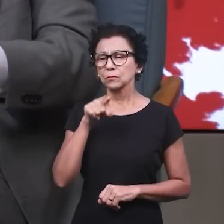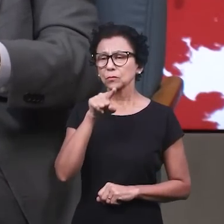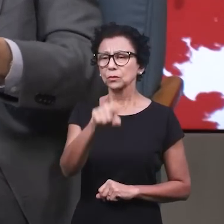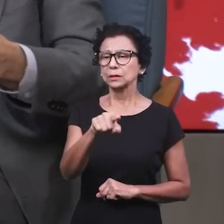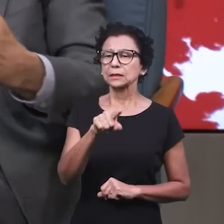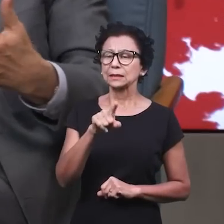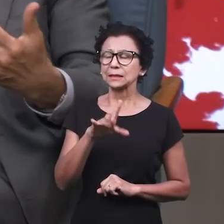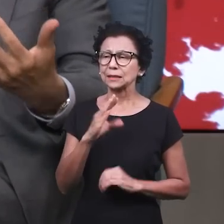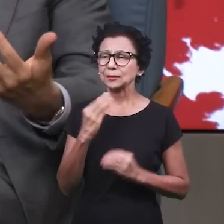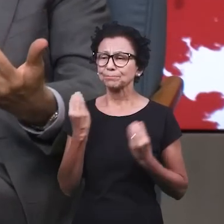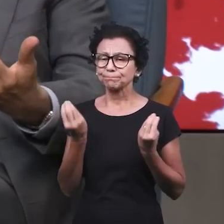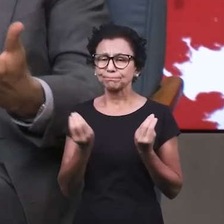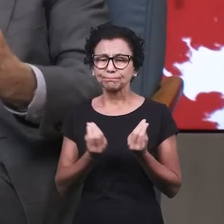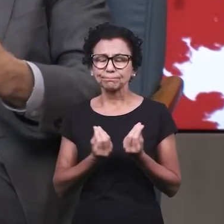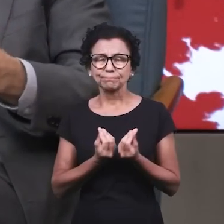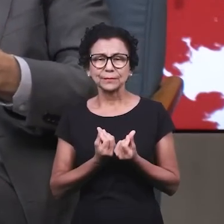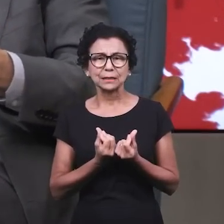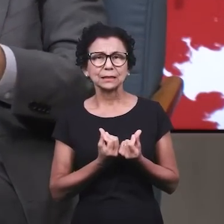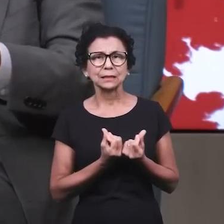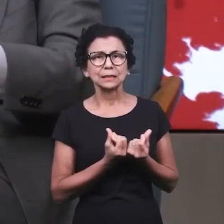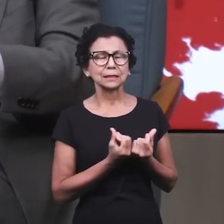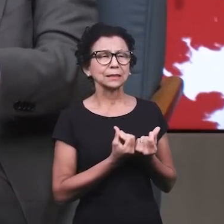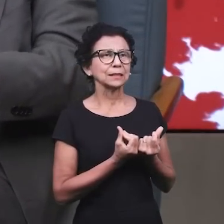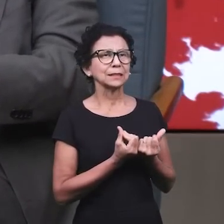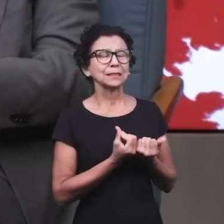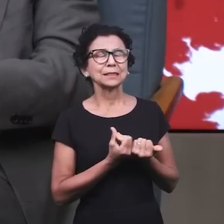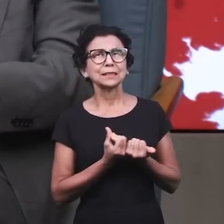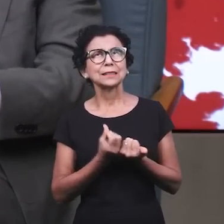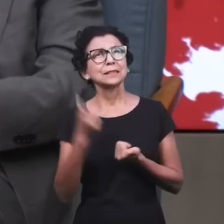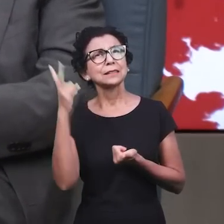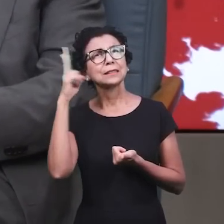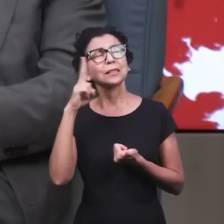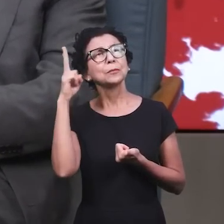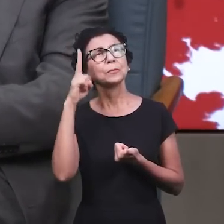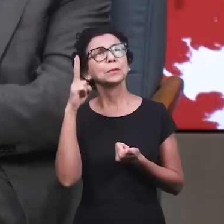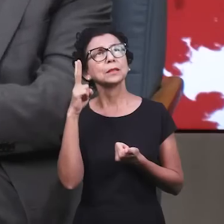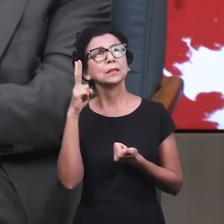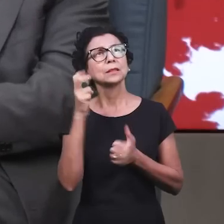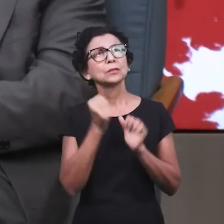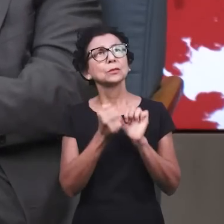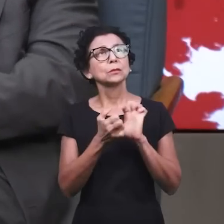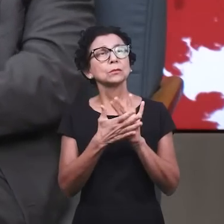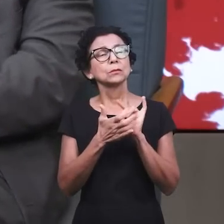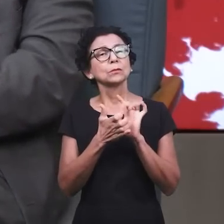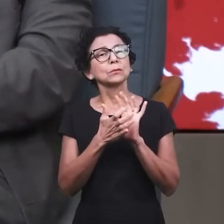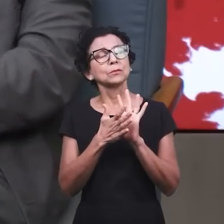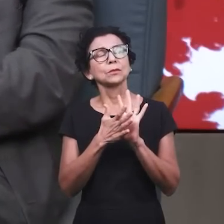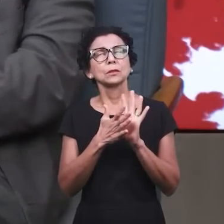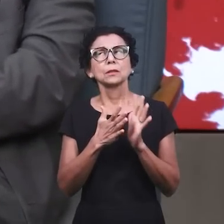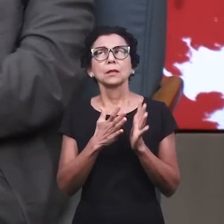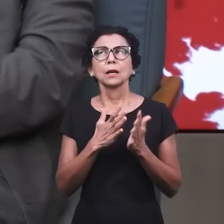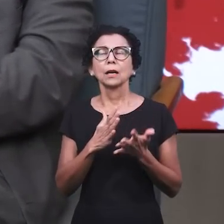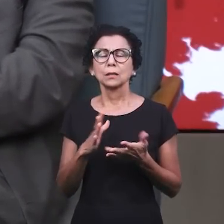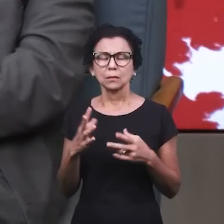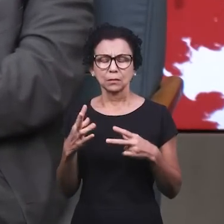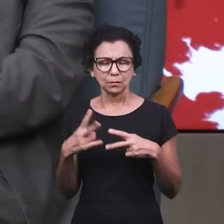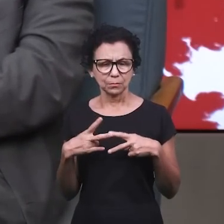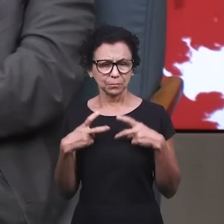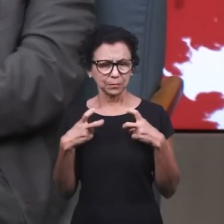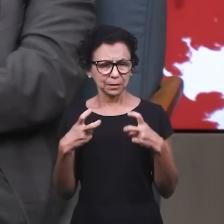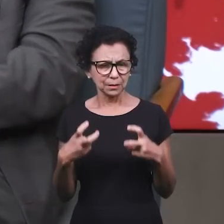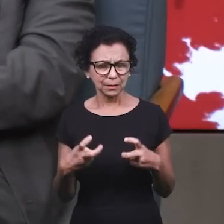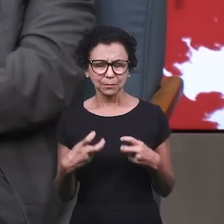louvor vem, ou o louvor vem, ou você participa do louvor e você começa a perceber